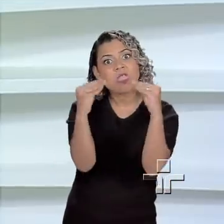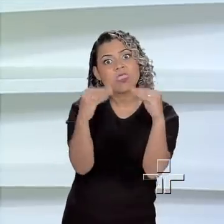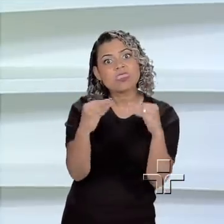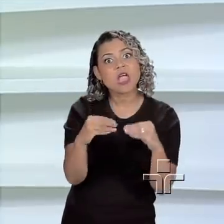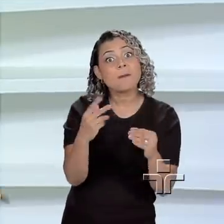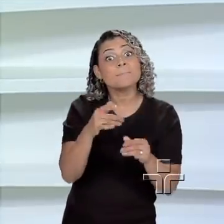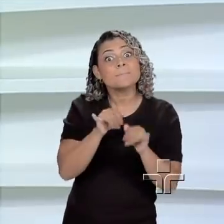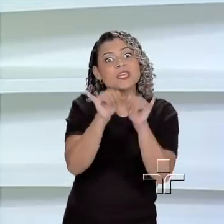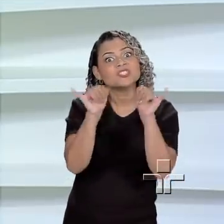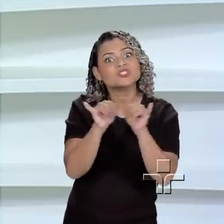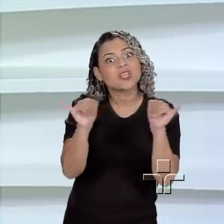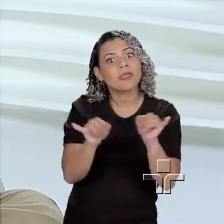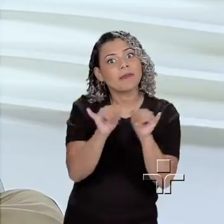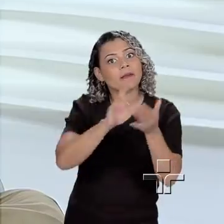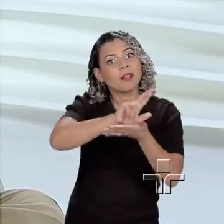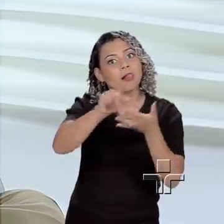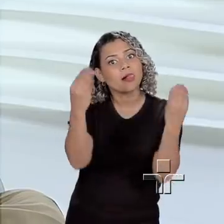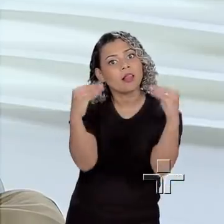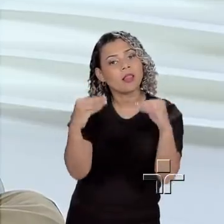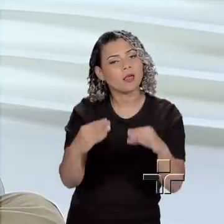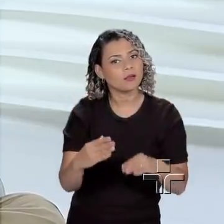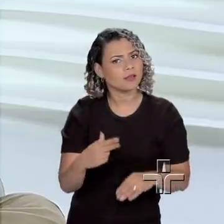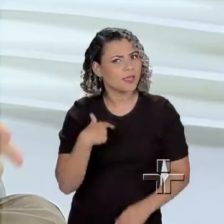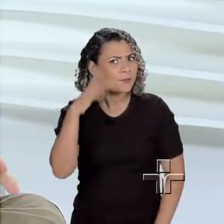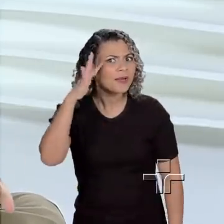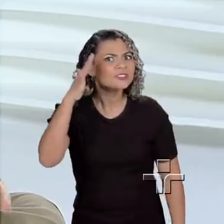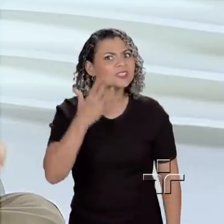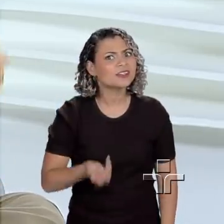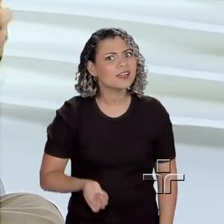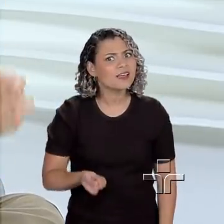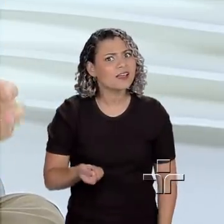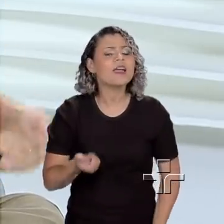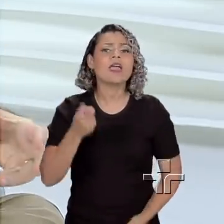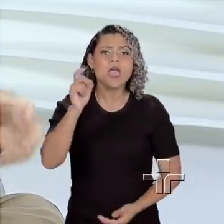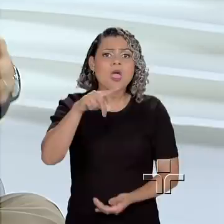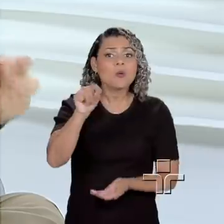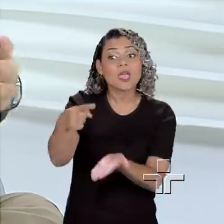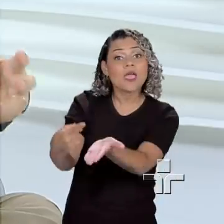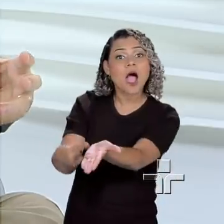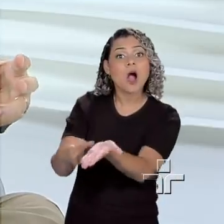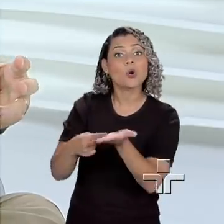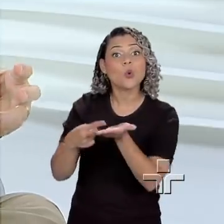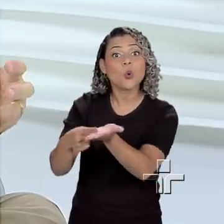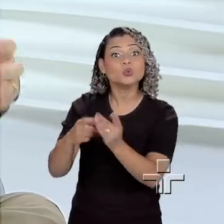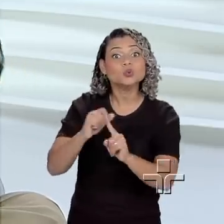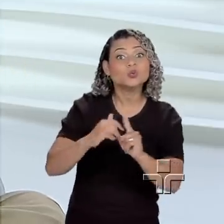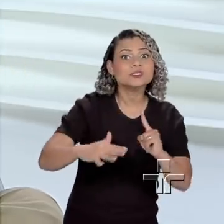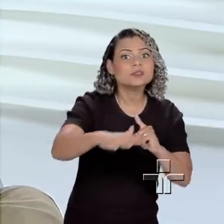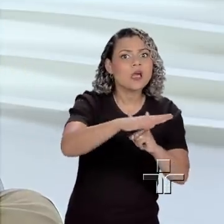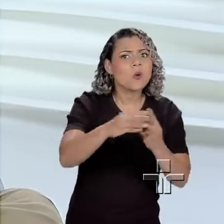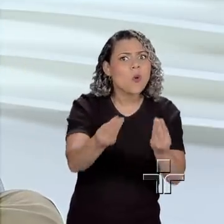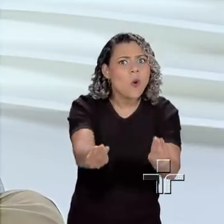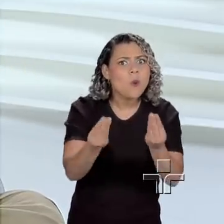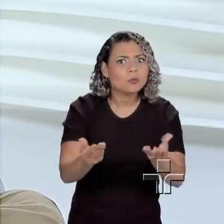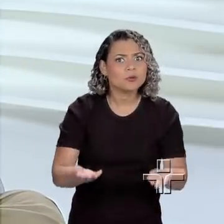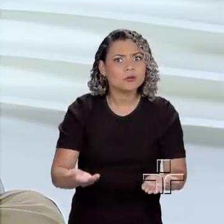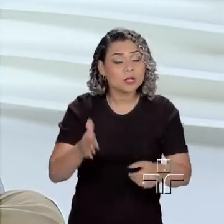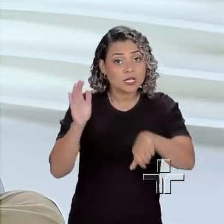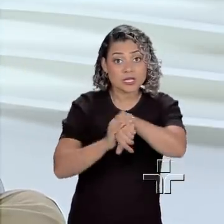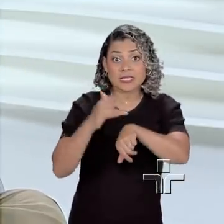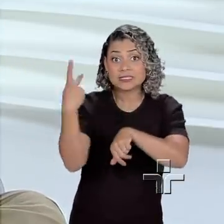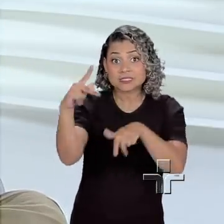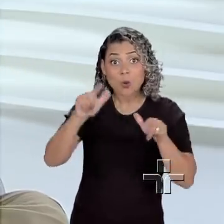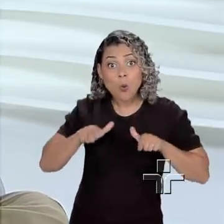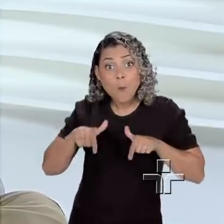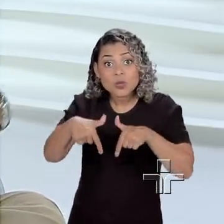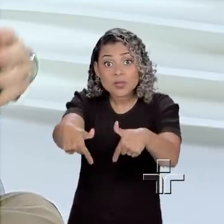certo? Então, nós estamos olhando para dados e contrato social nessa escala, quer dizer, o seu comportamento em